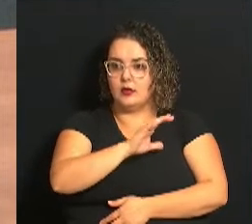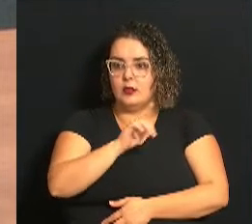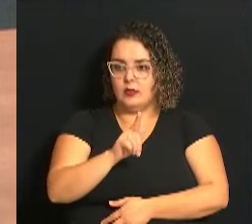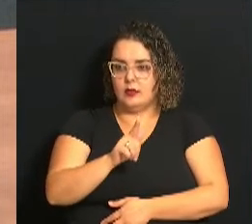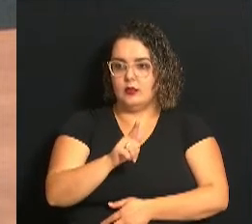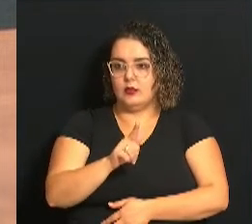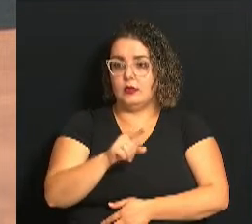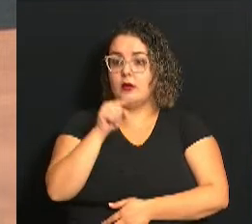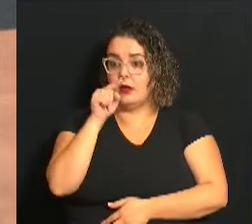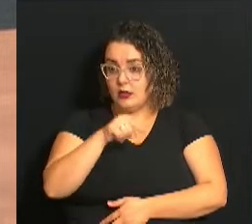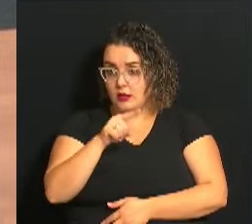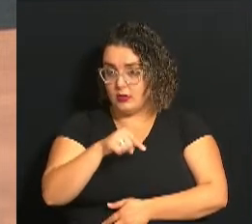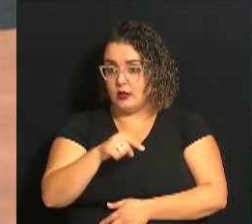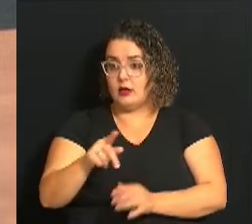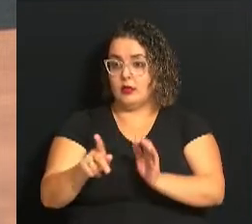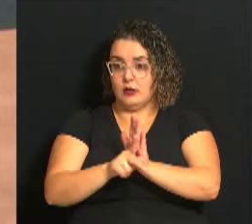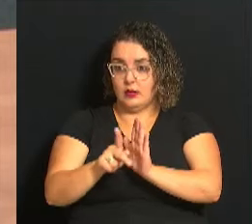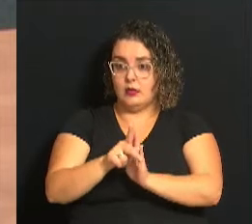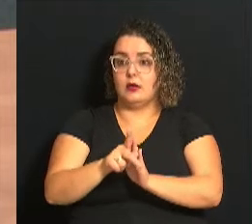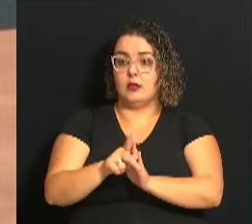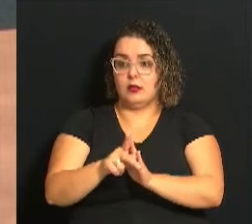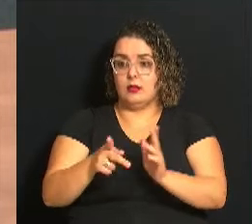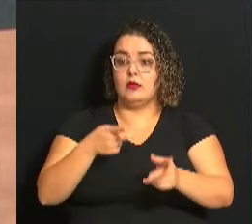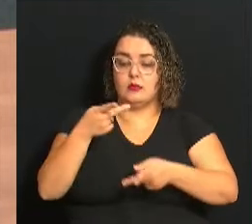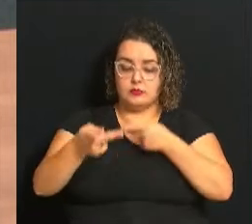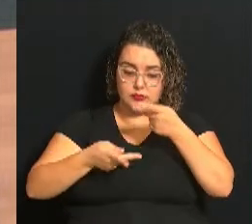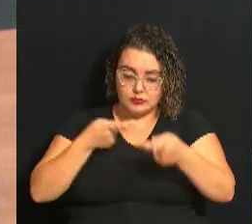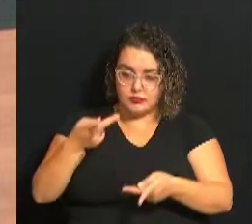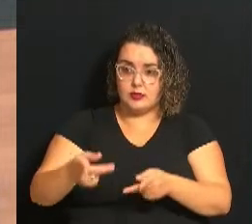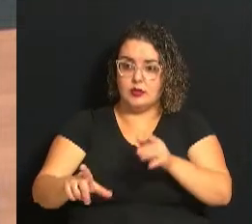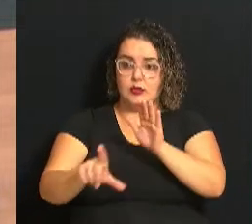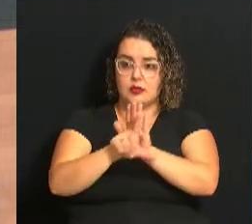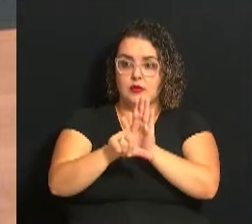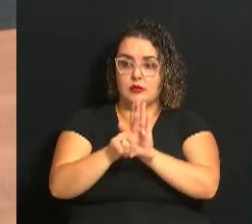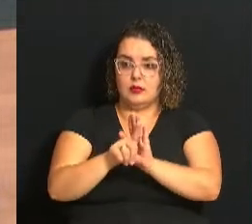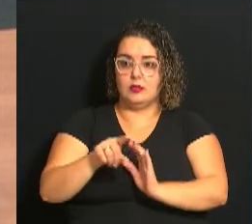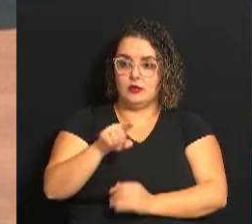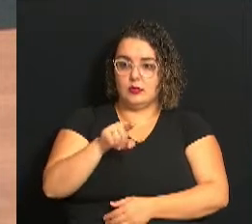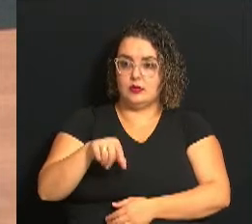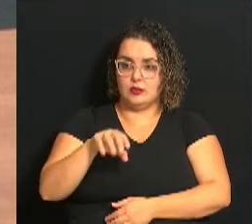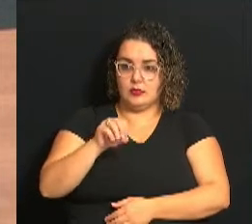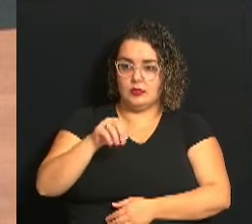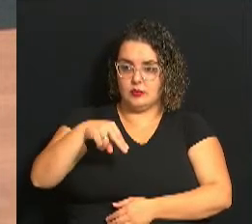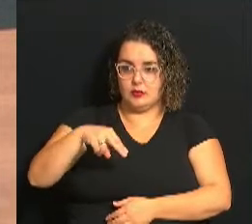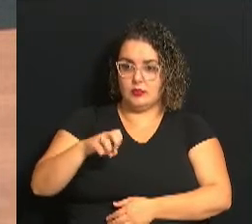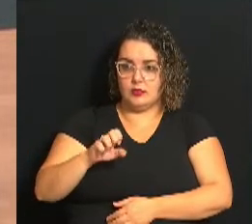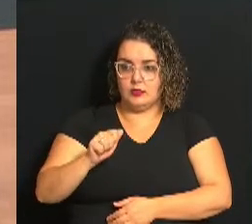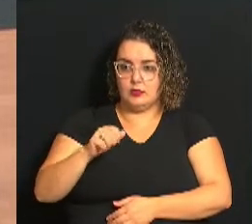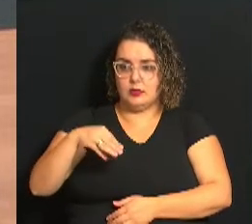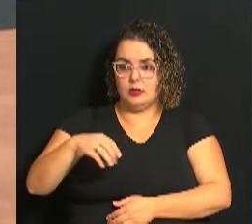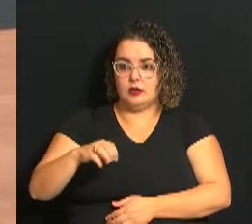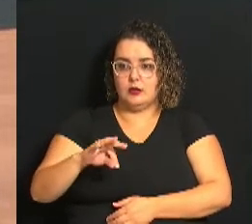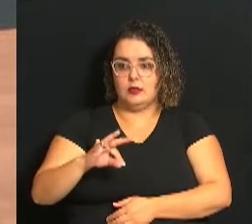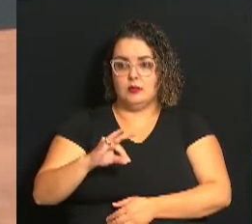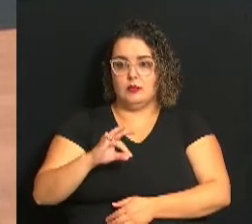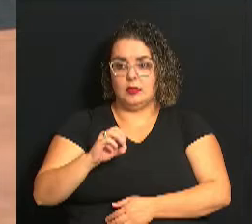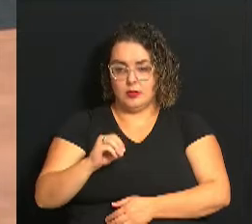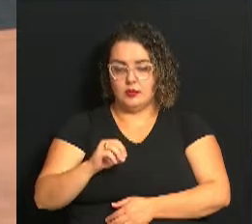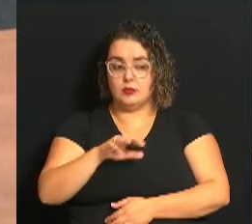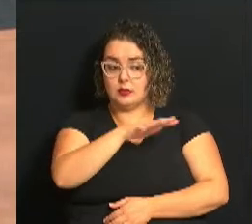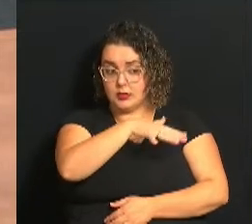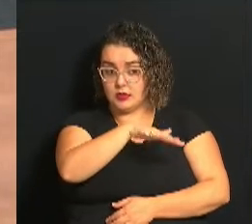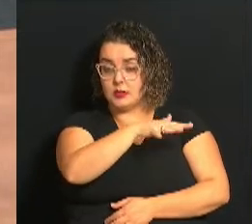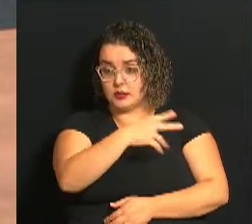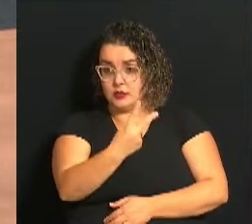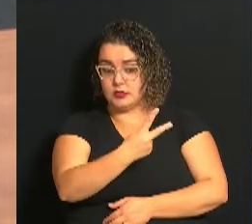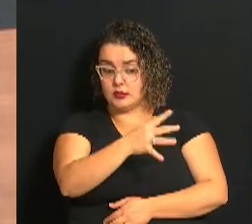este projeto, que vai suscitar numa lei de zoneamento para a APA do Campo Grande Ouro Verde, é que vai se trazer se